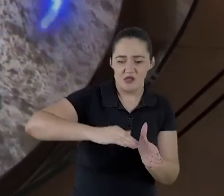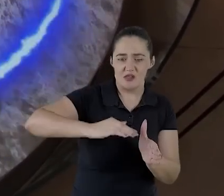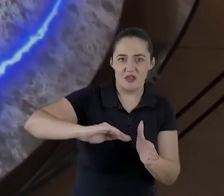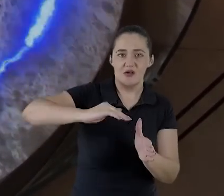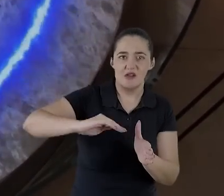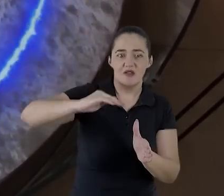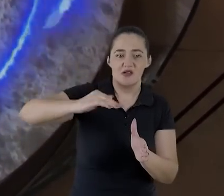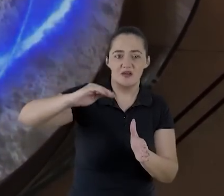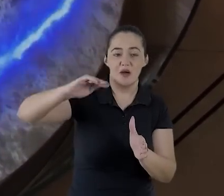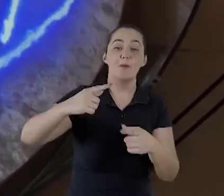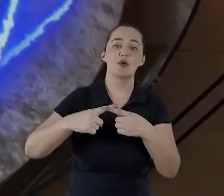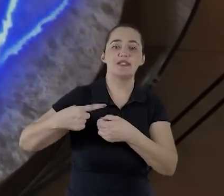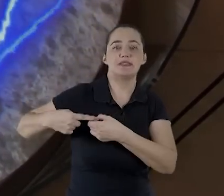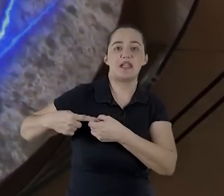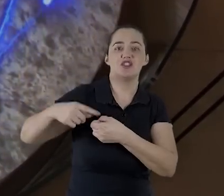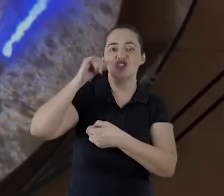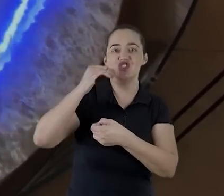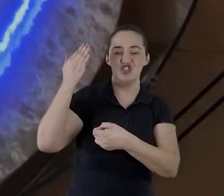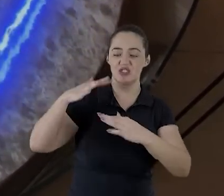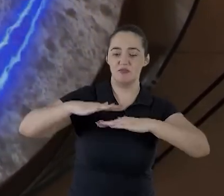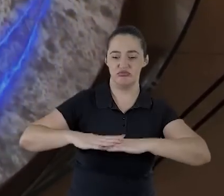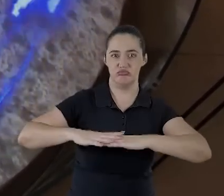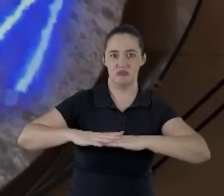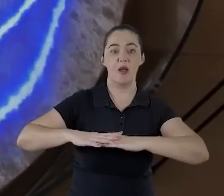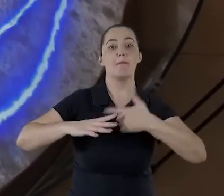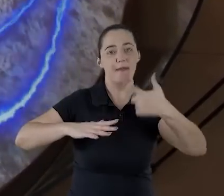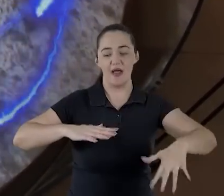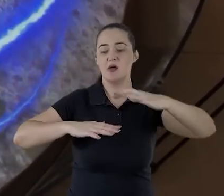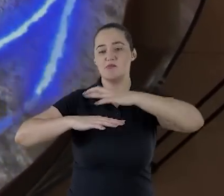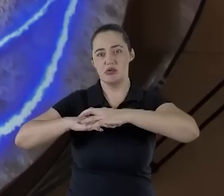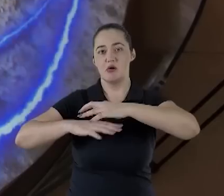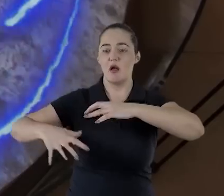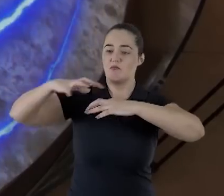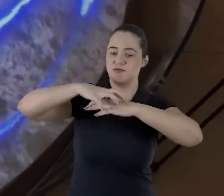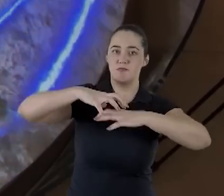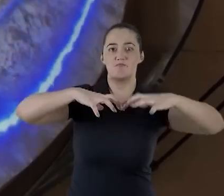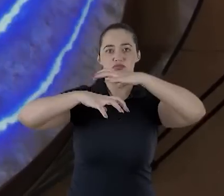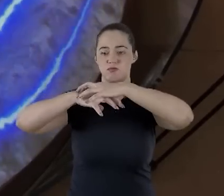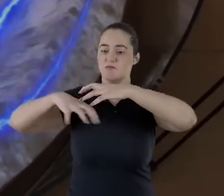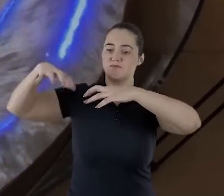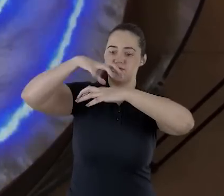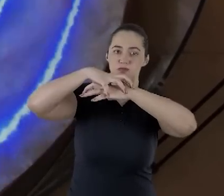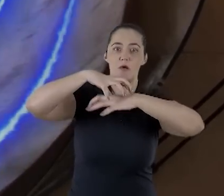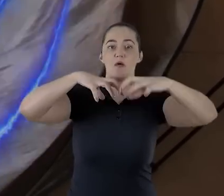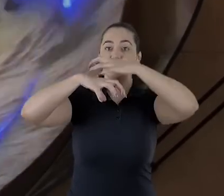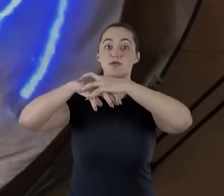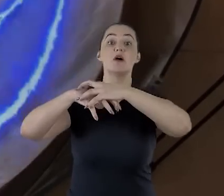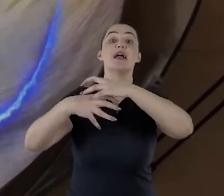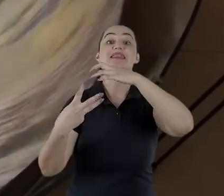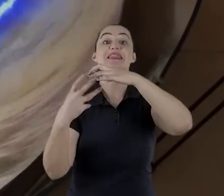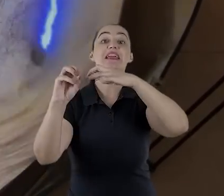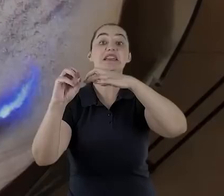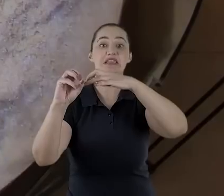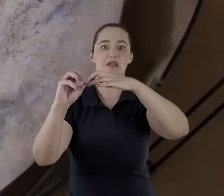das camadas de destruição e construção de diferentes civilizações. Temos aqui em total 30 camadas